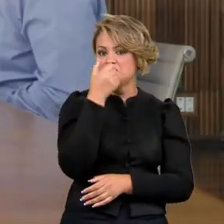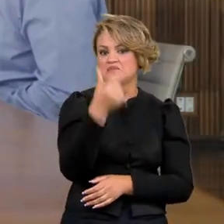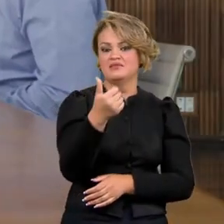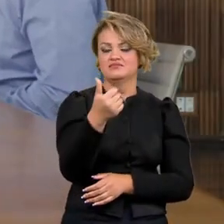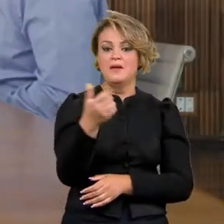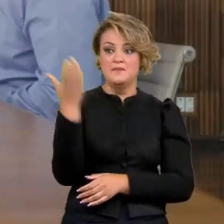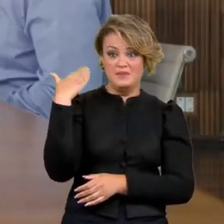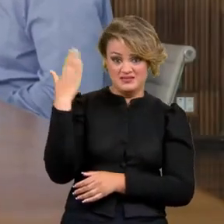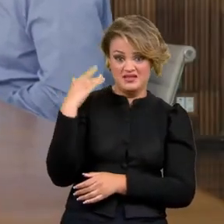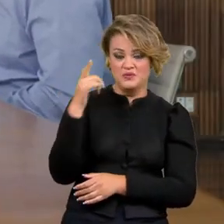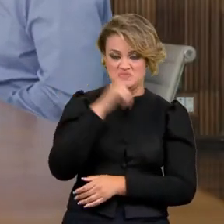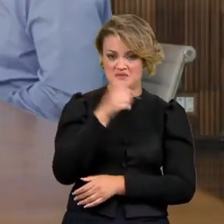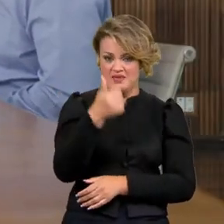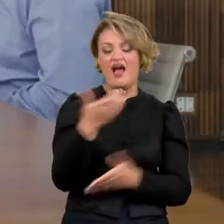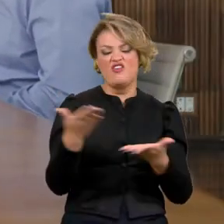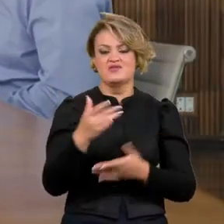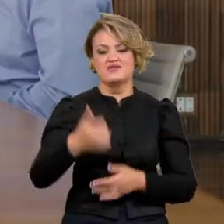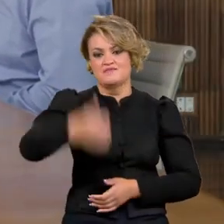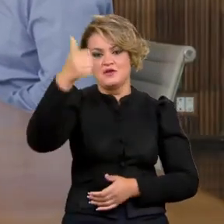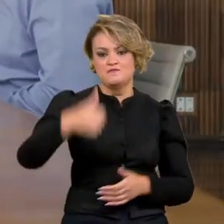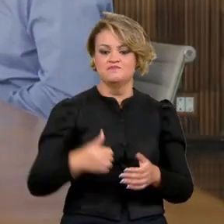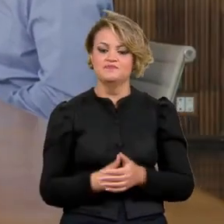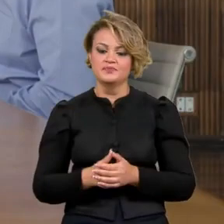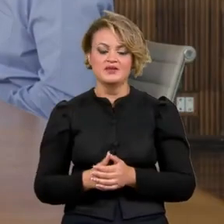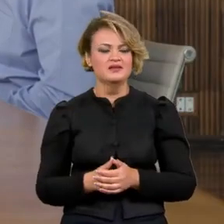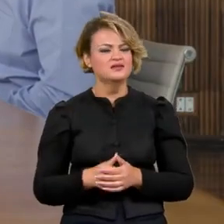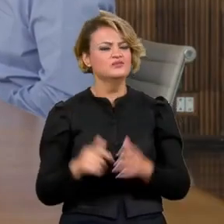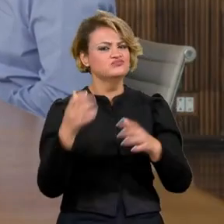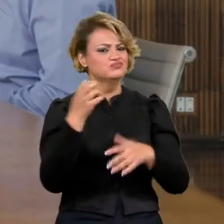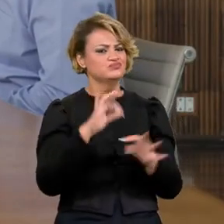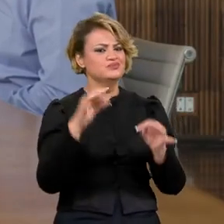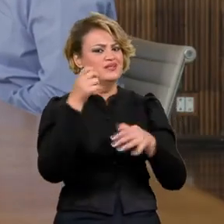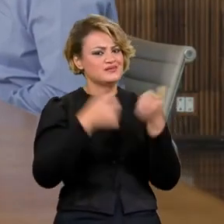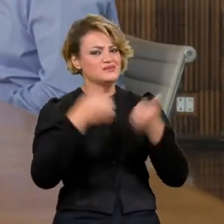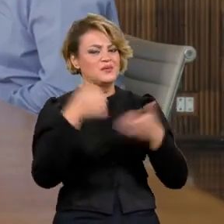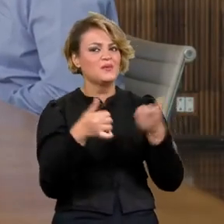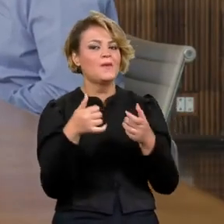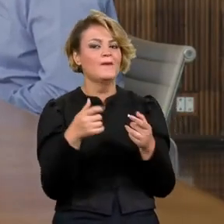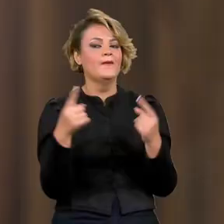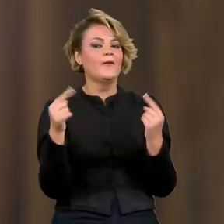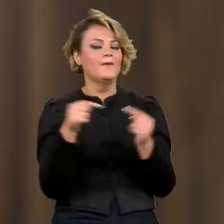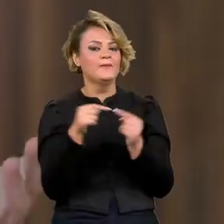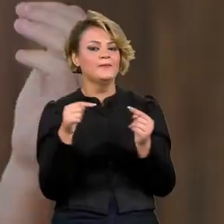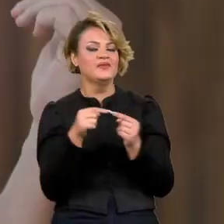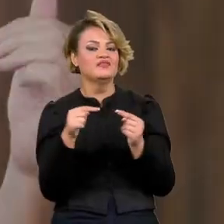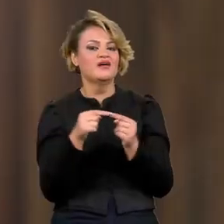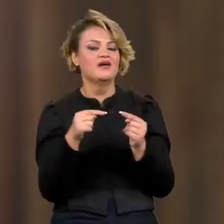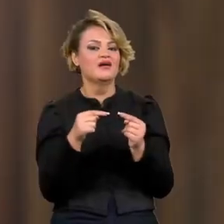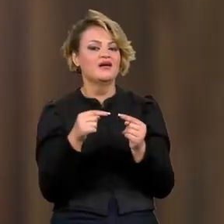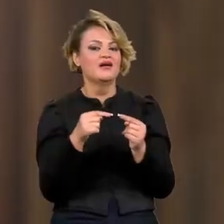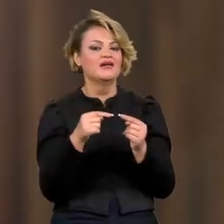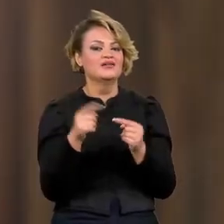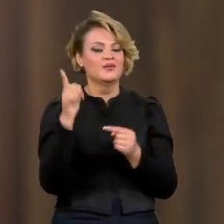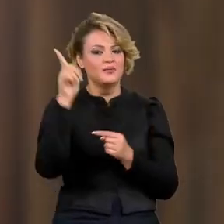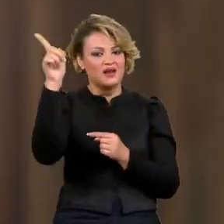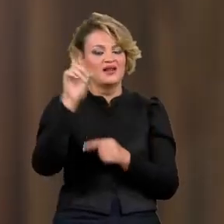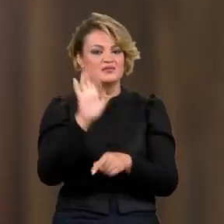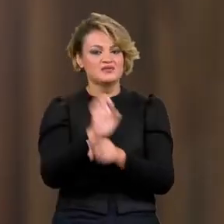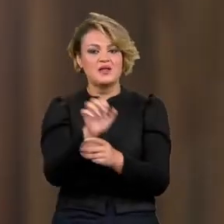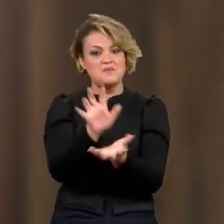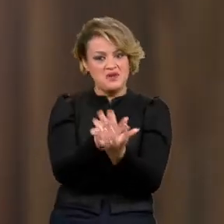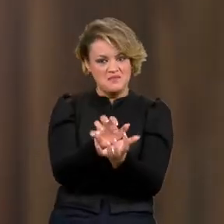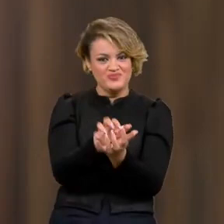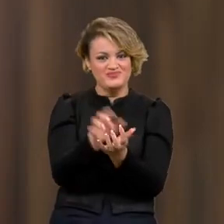tudo isso que você tá falando né É tá um pouco encapsulado ali englobado nessa viagem para Pernambuco né que você essa viagem para que você fez